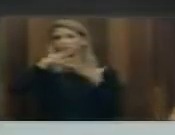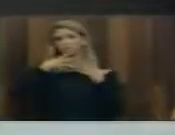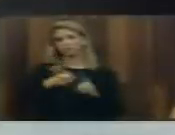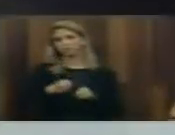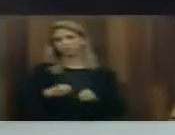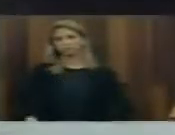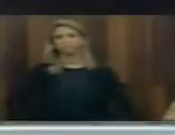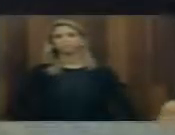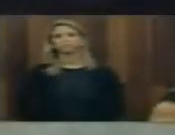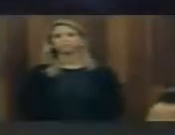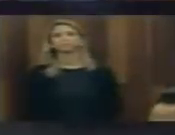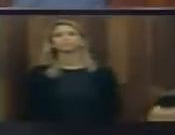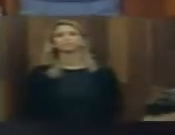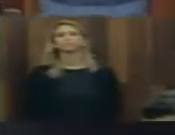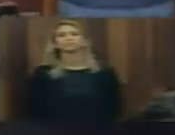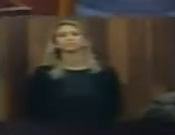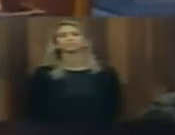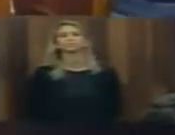derrubado. Veto